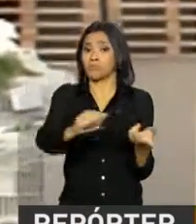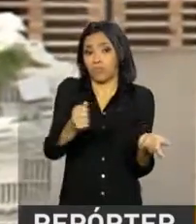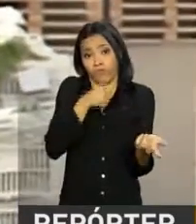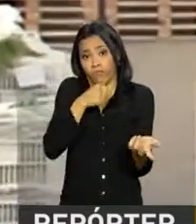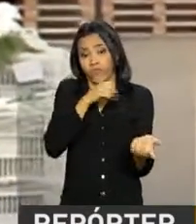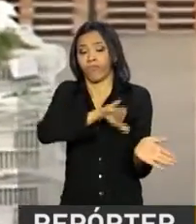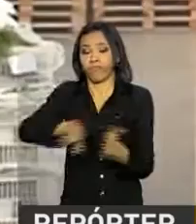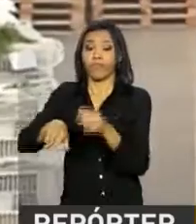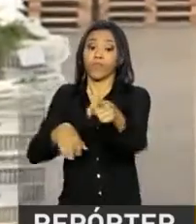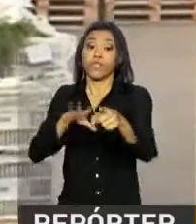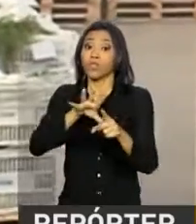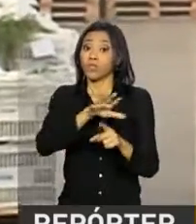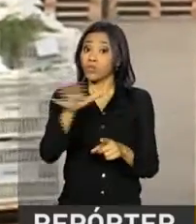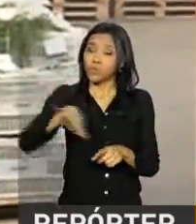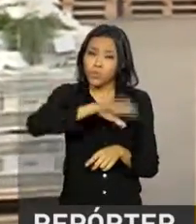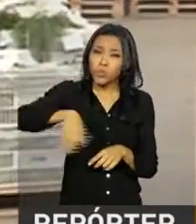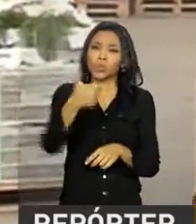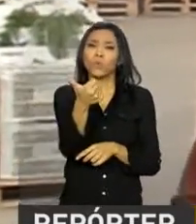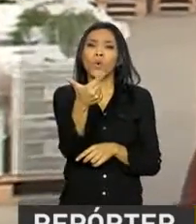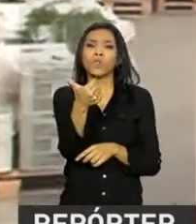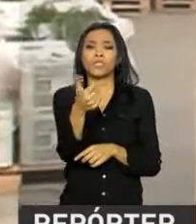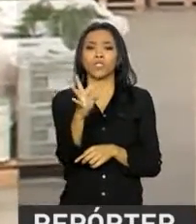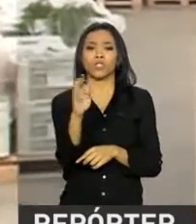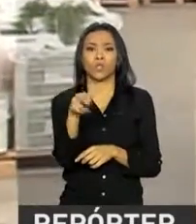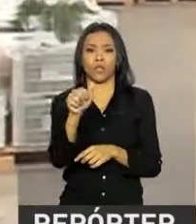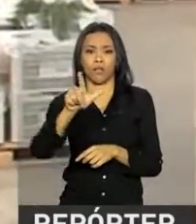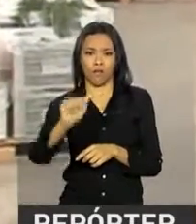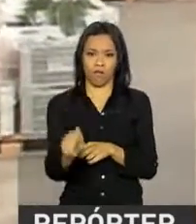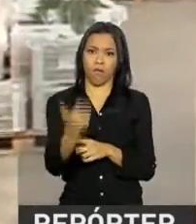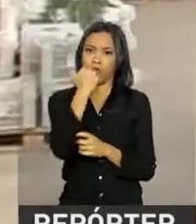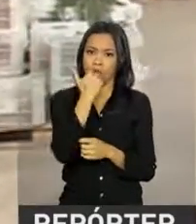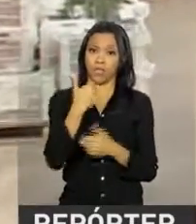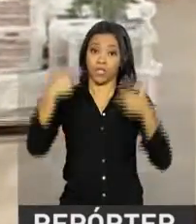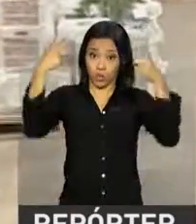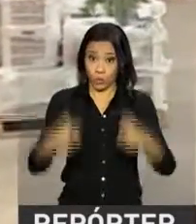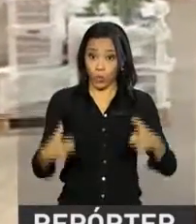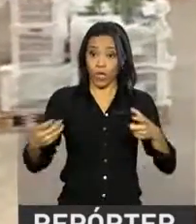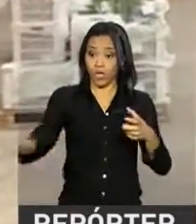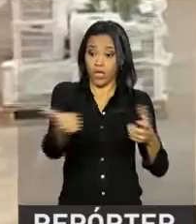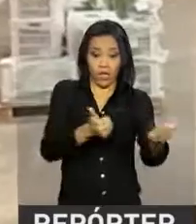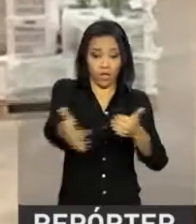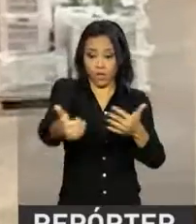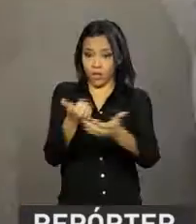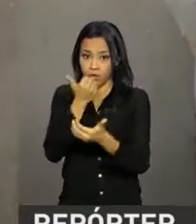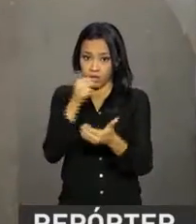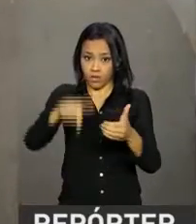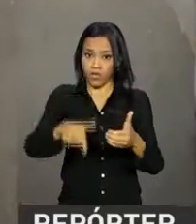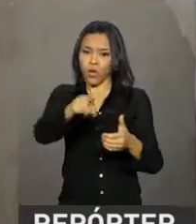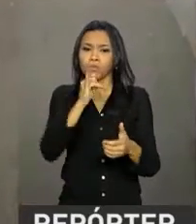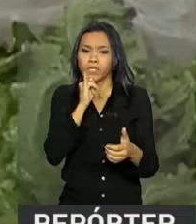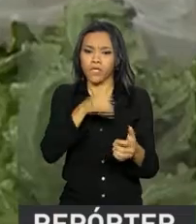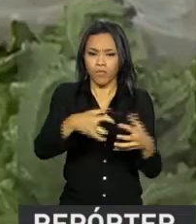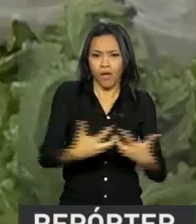dez caminhões retiram 12 toneladas de alimentos aqui do centro de captação e armazenagem do mesa brasil sesc hoje por exemplo tem